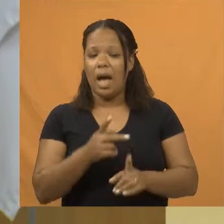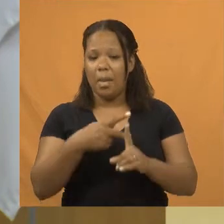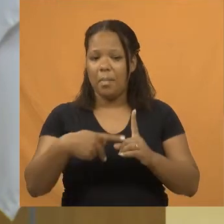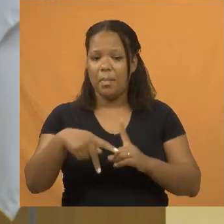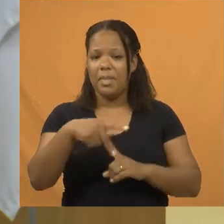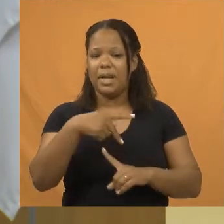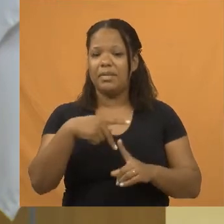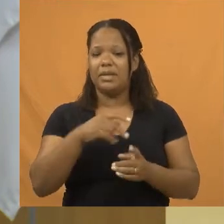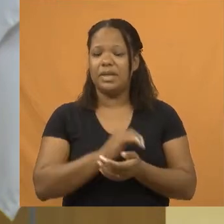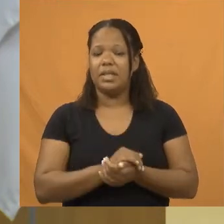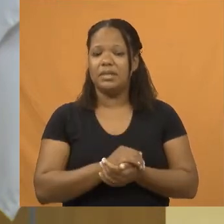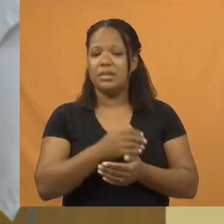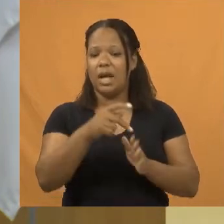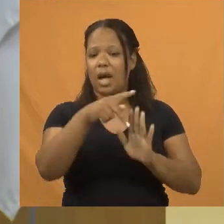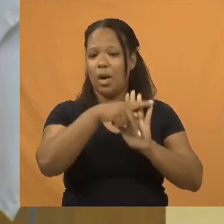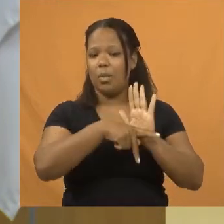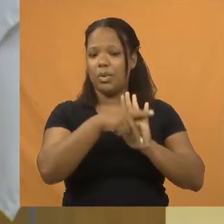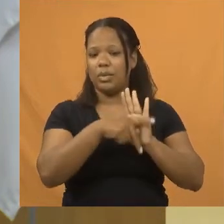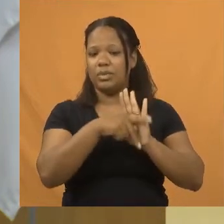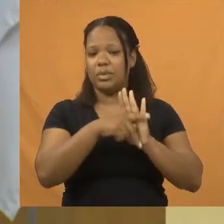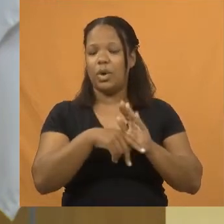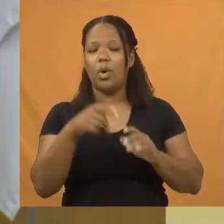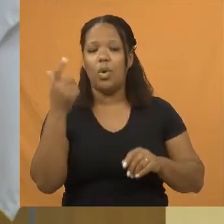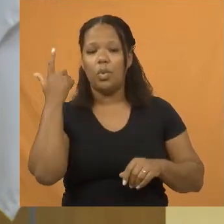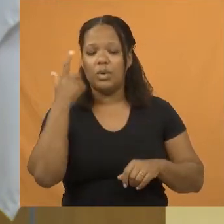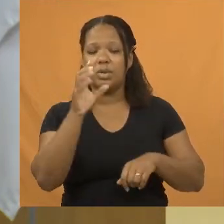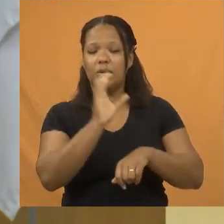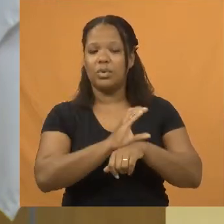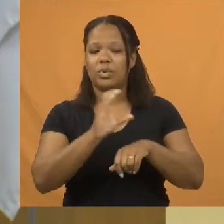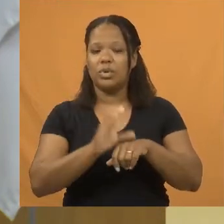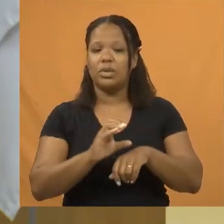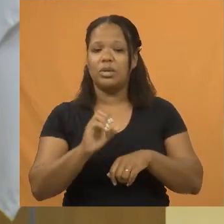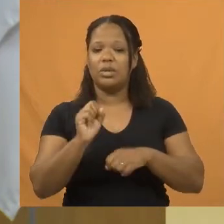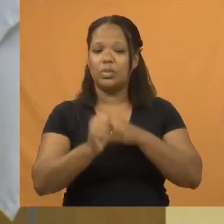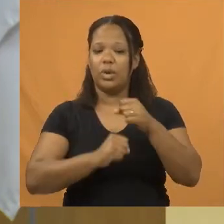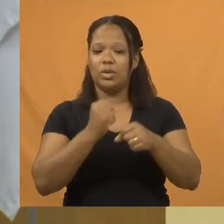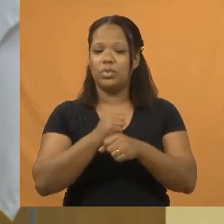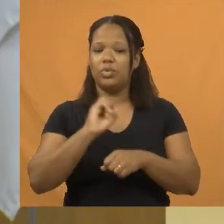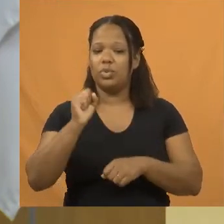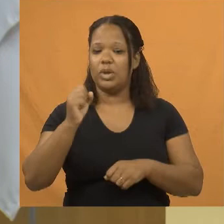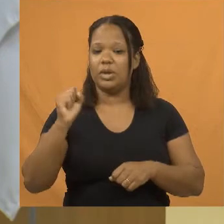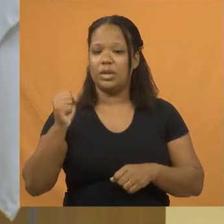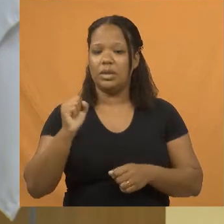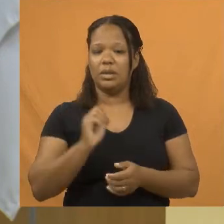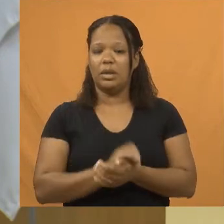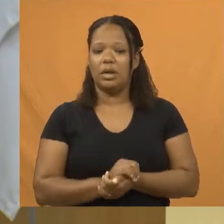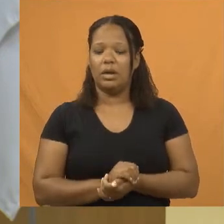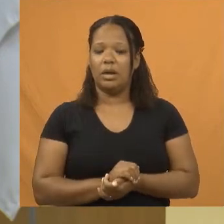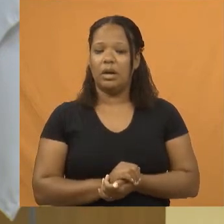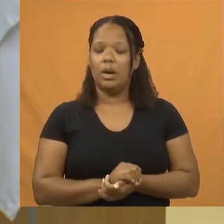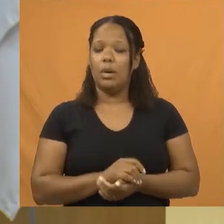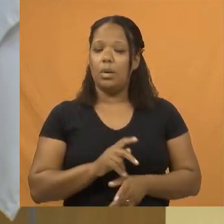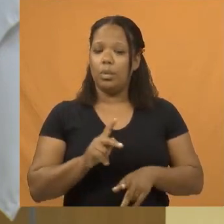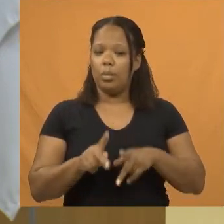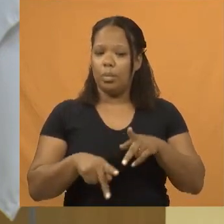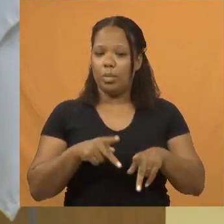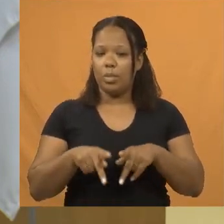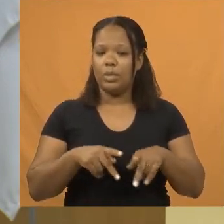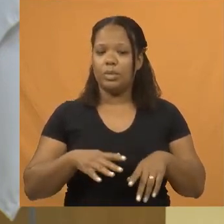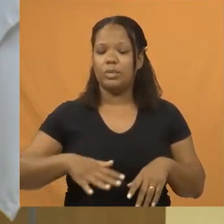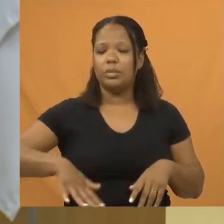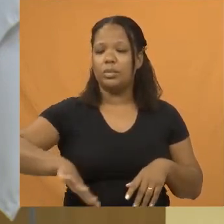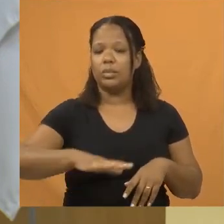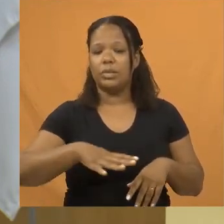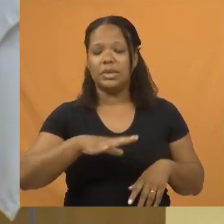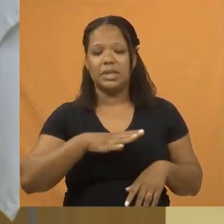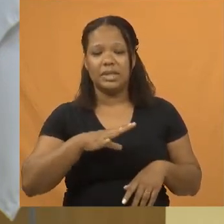Previdência é um projeto conquistado na Constituição de 88, muitos municípios sobrevivem da Previdência,